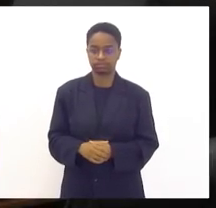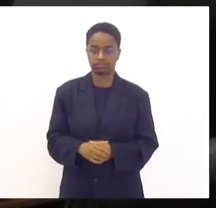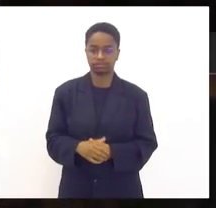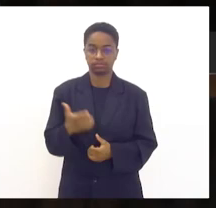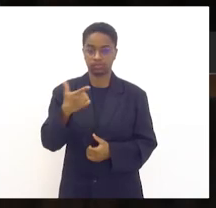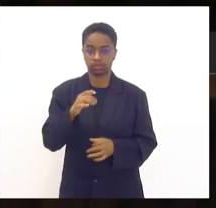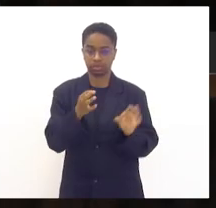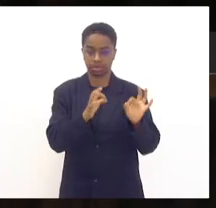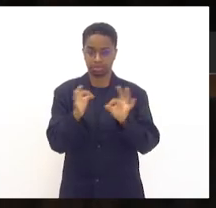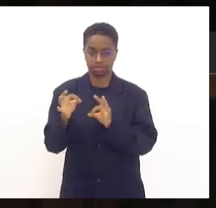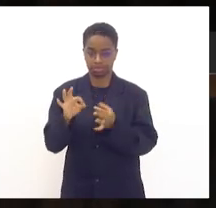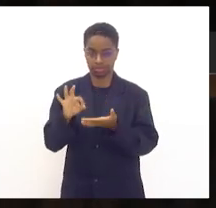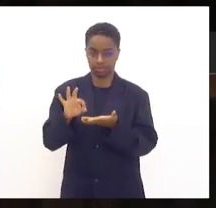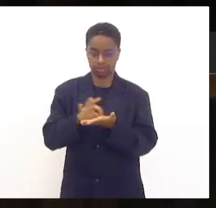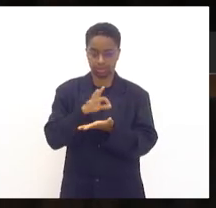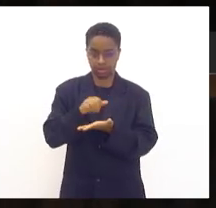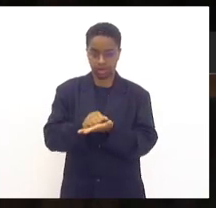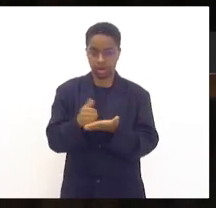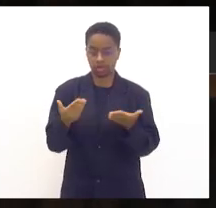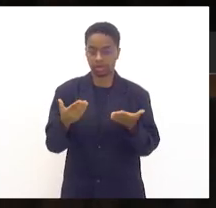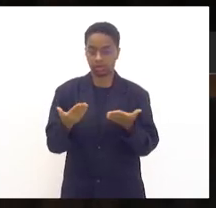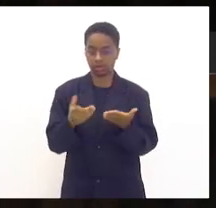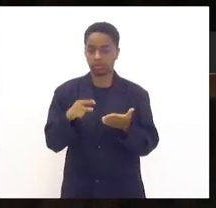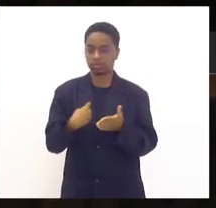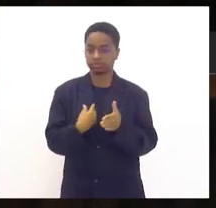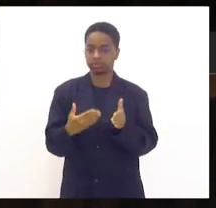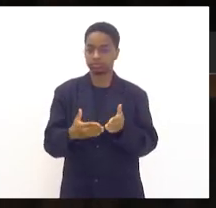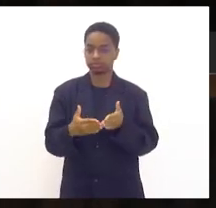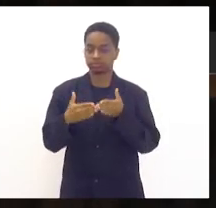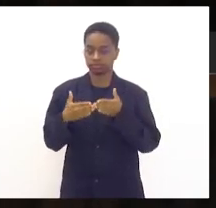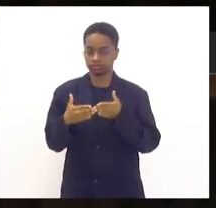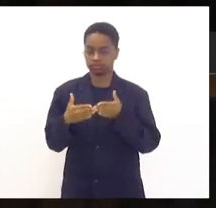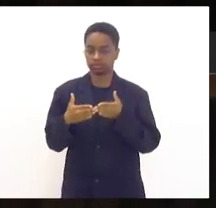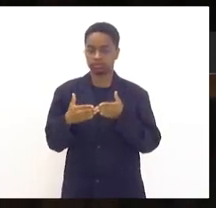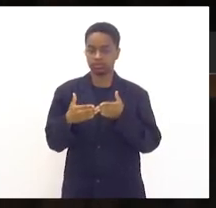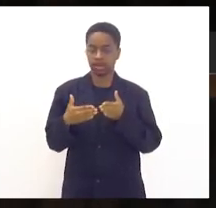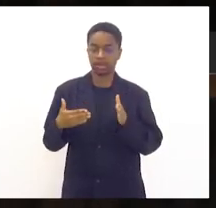Não havendo mais orador inscrito, a presidência suspende a sessão